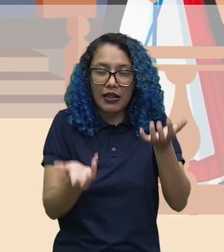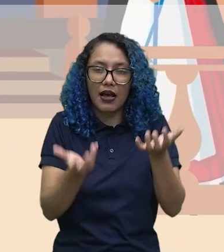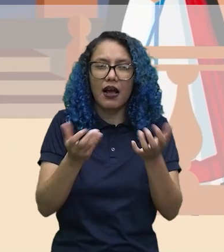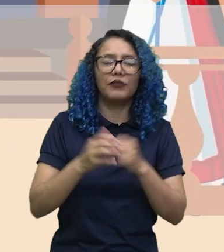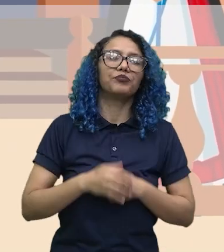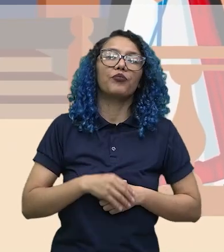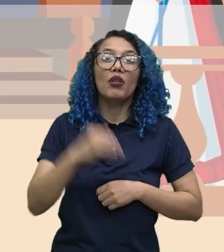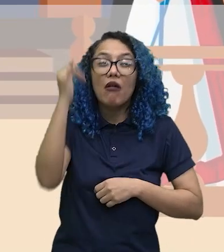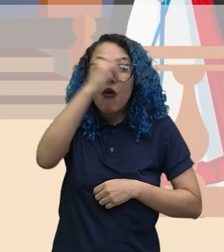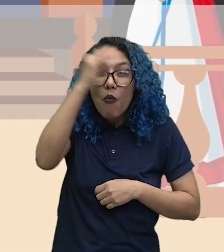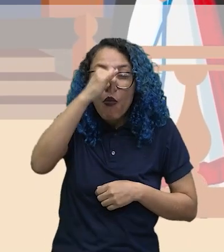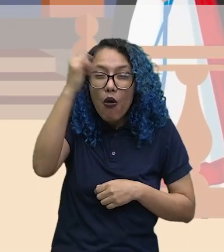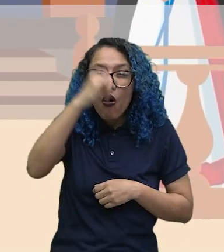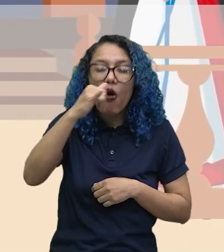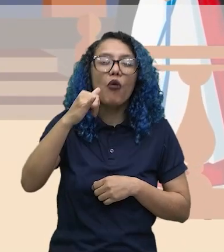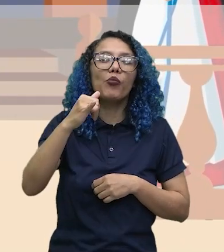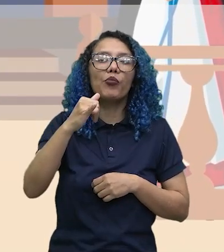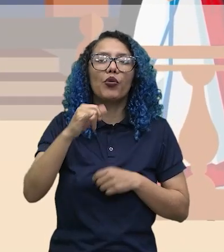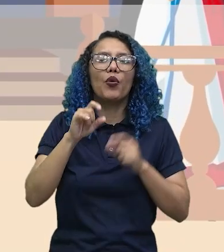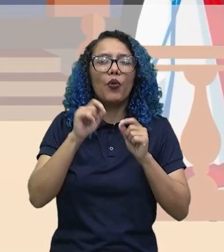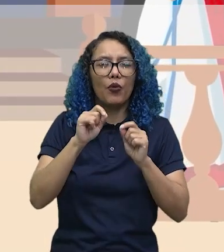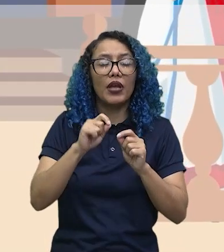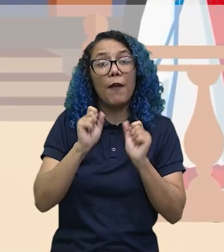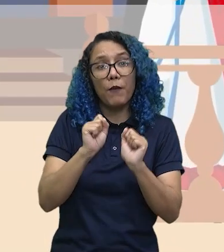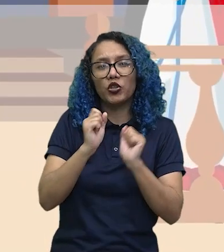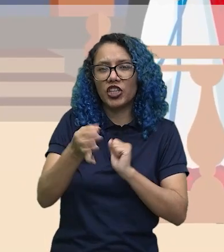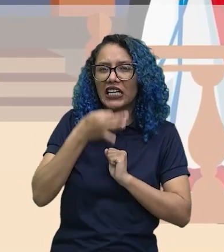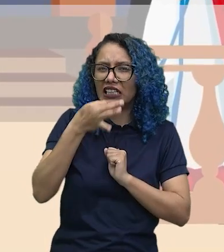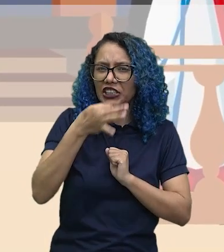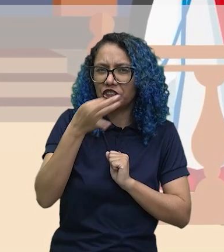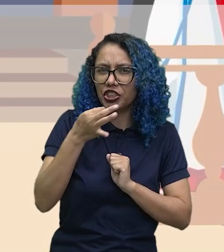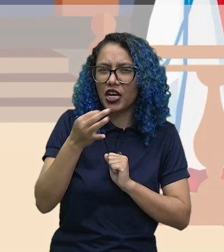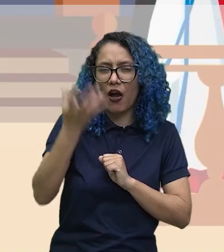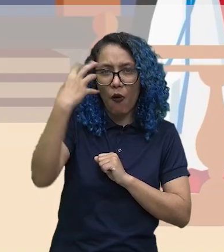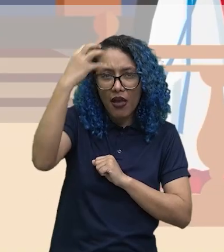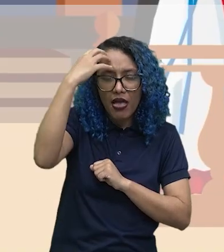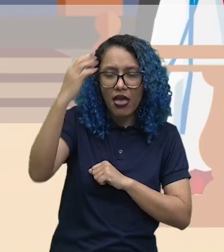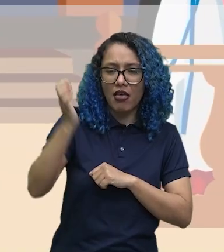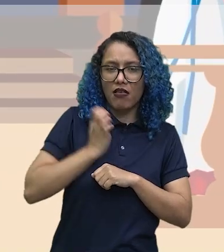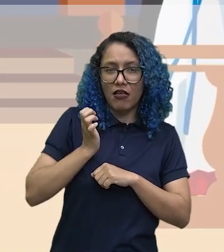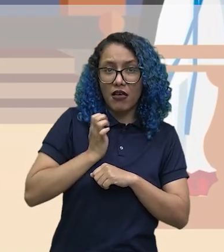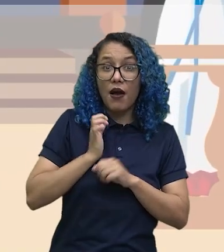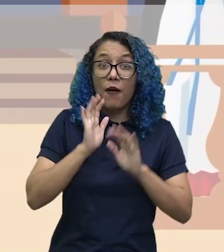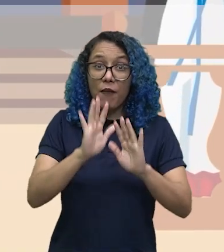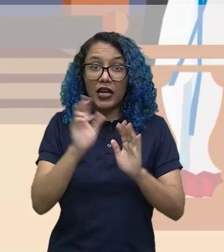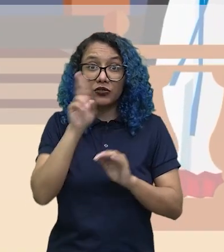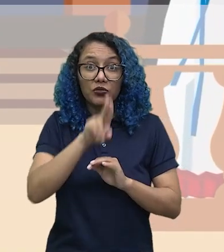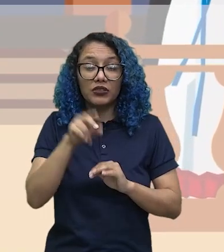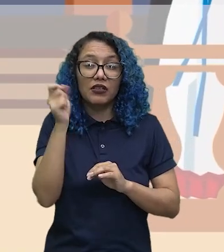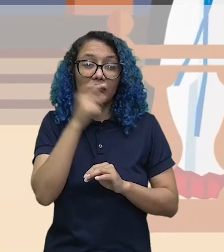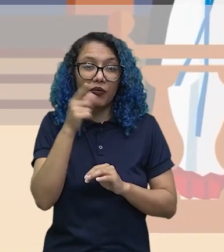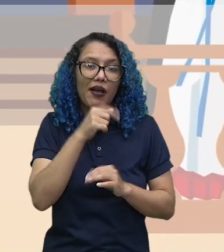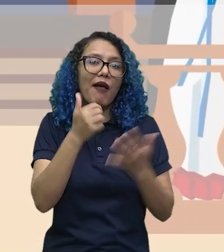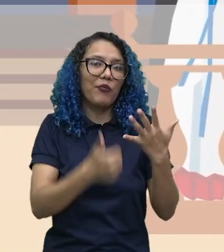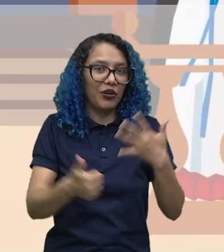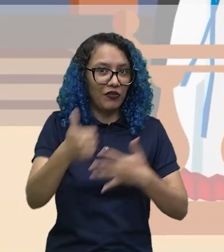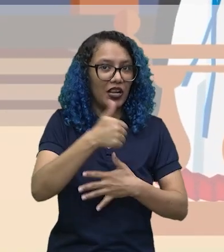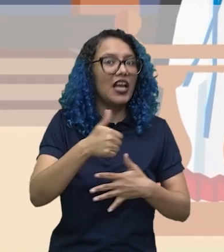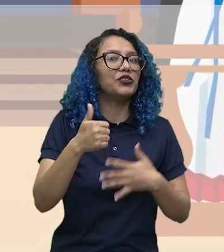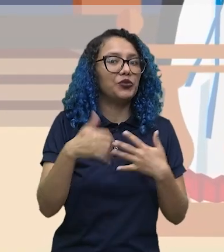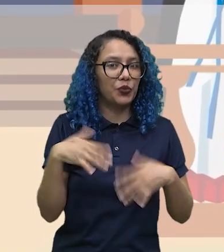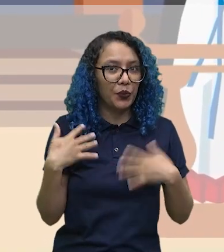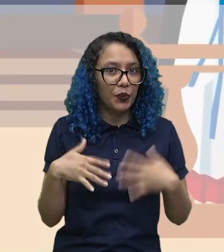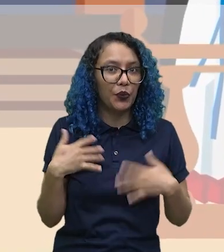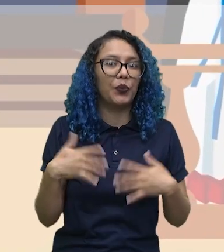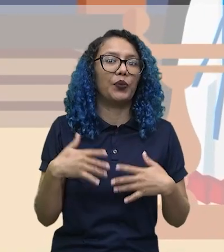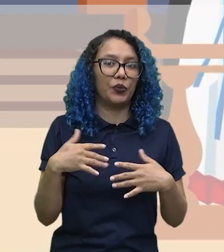corte, por exemplo, tinha liberdade para criticar reis e nobres sob o manto do humor, um privilégio raro